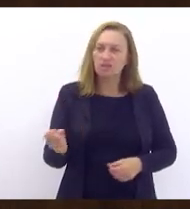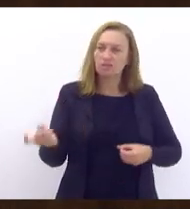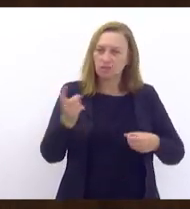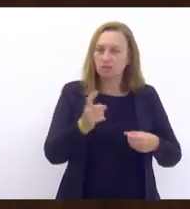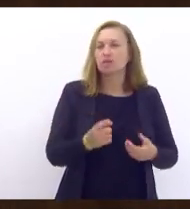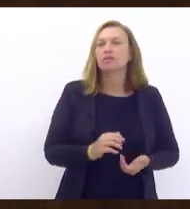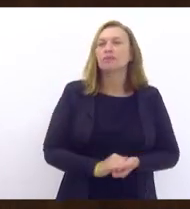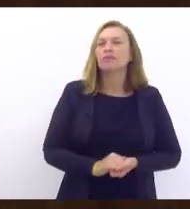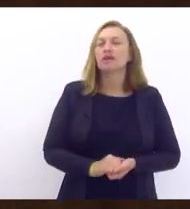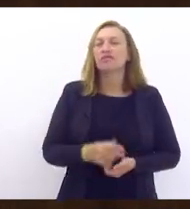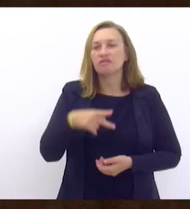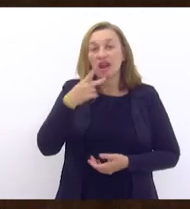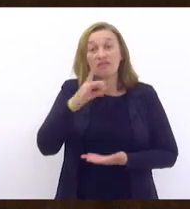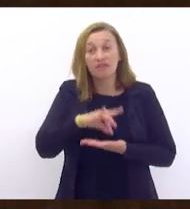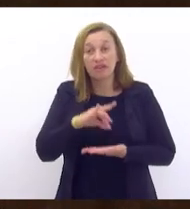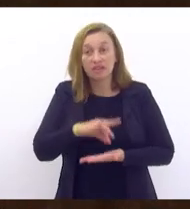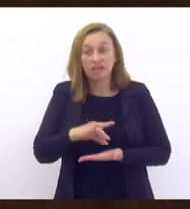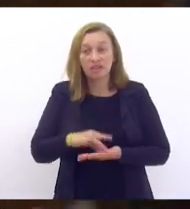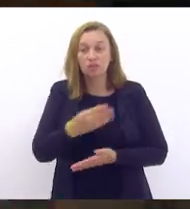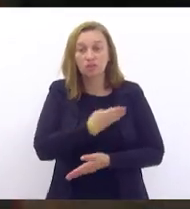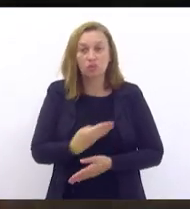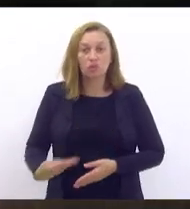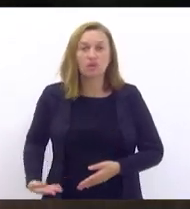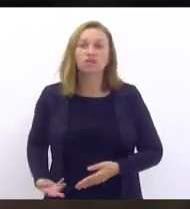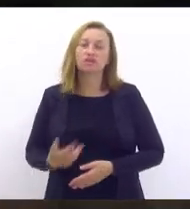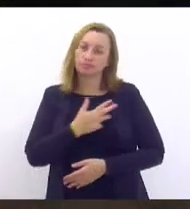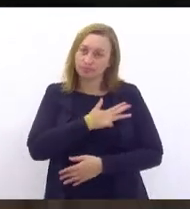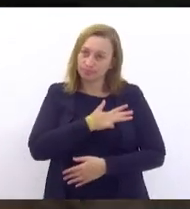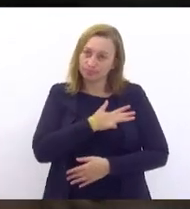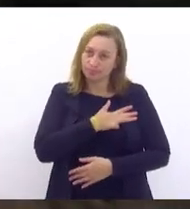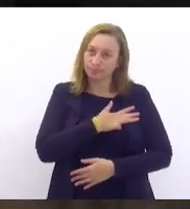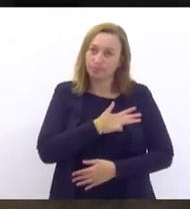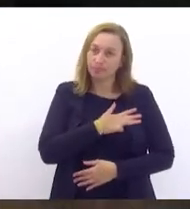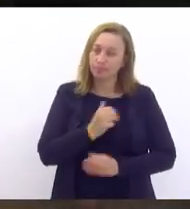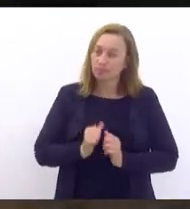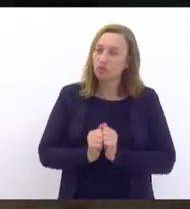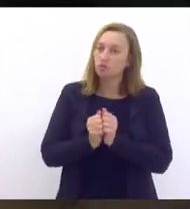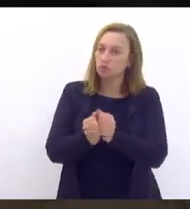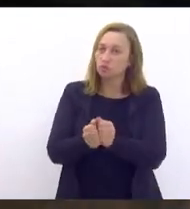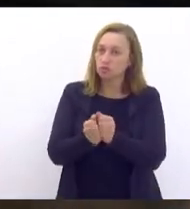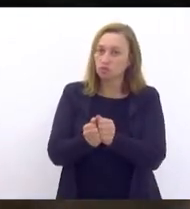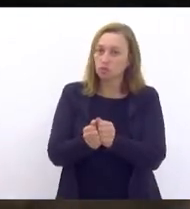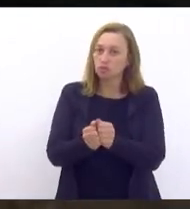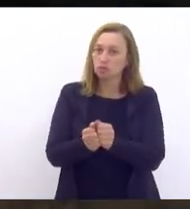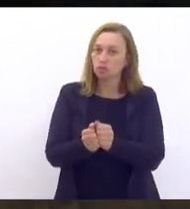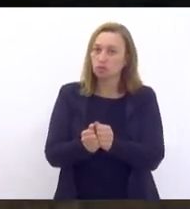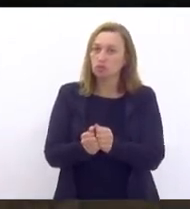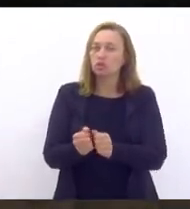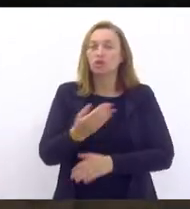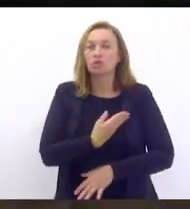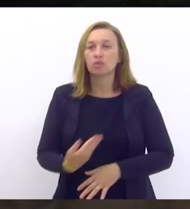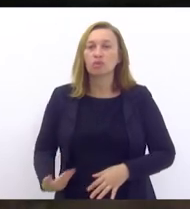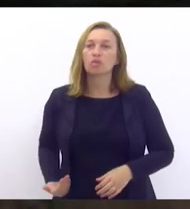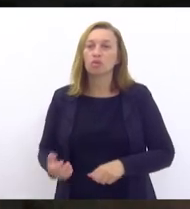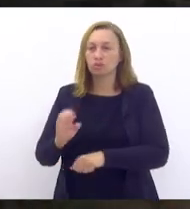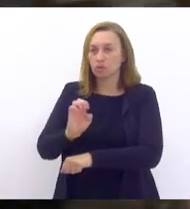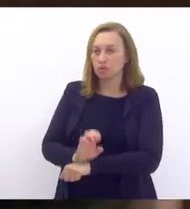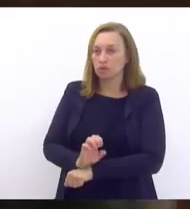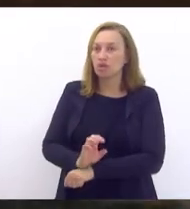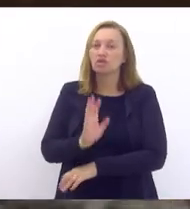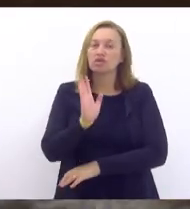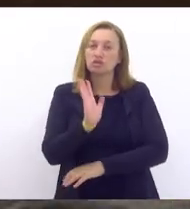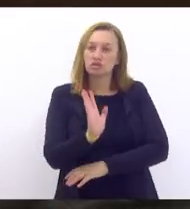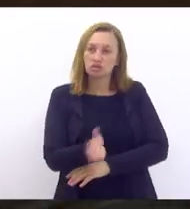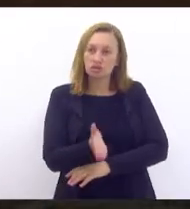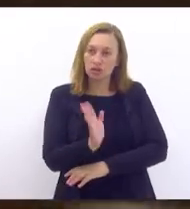fale a verdade. O governo do presidente Lula chegou junto com o governo do Estado e já